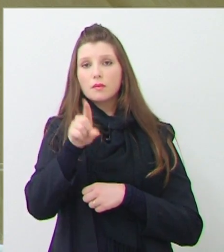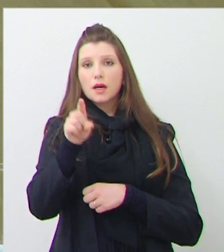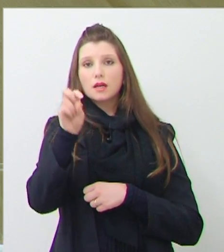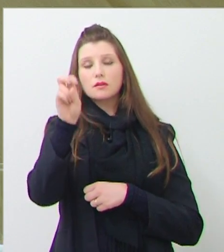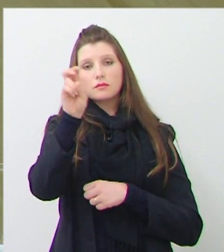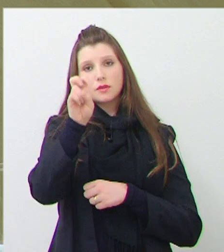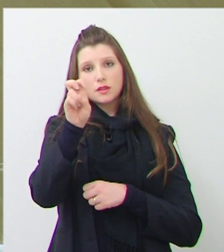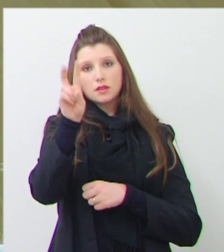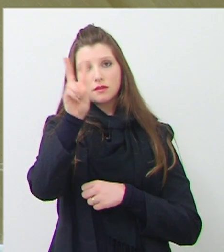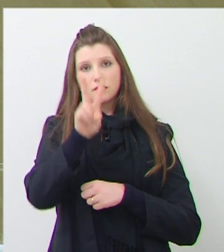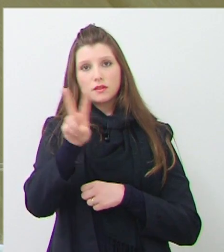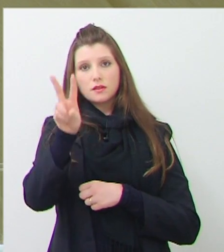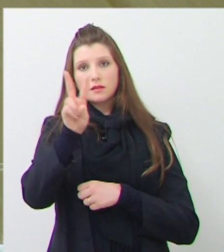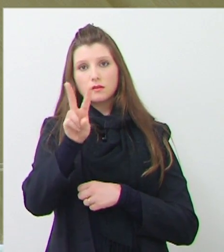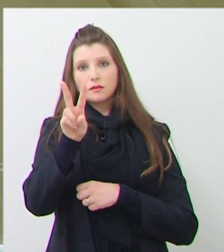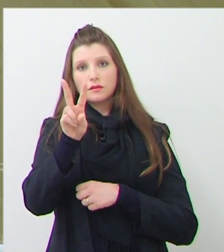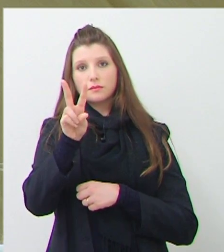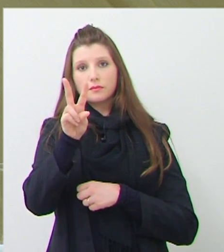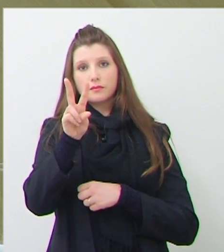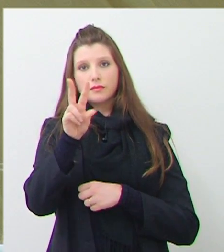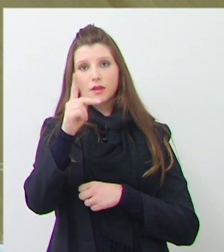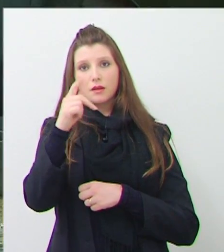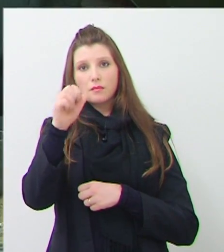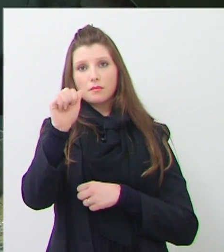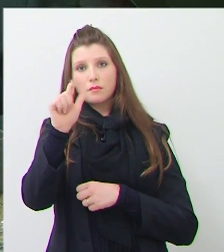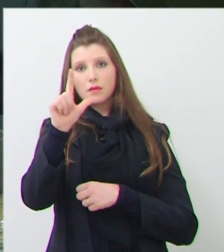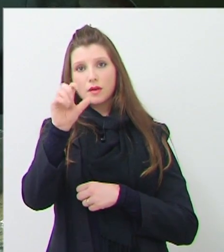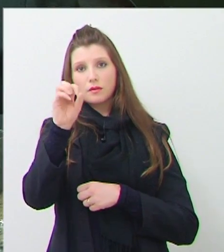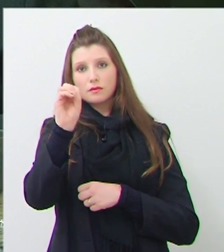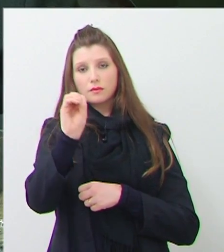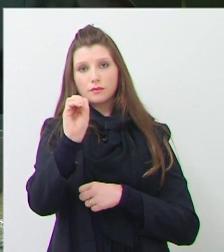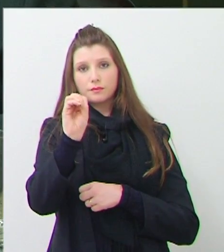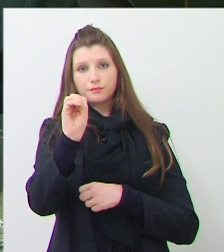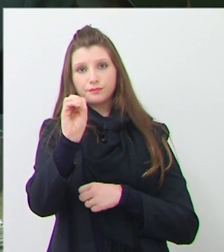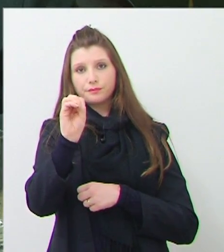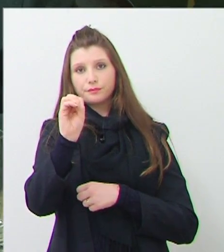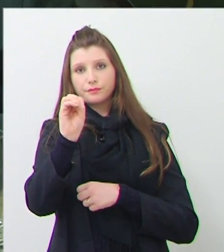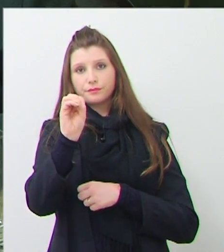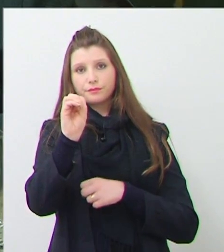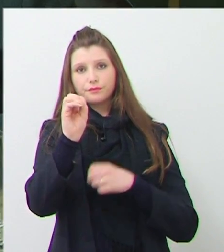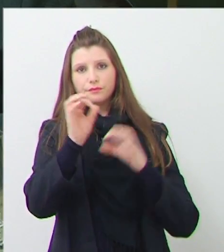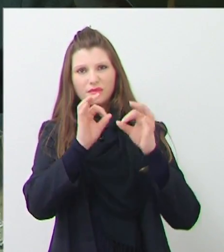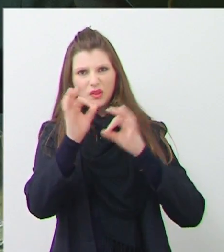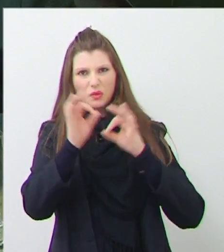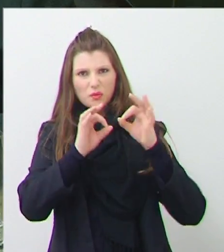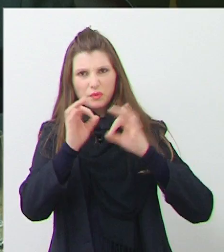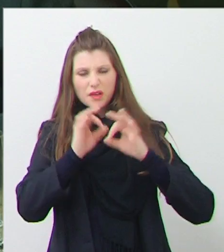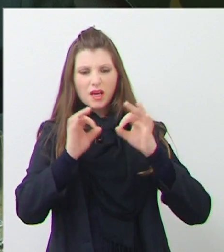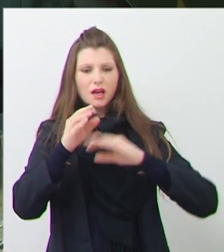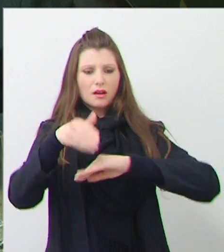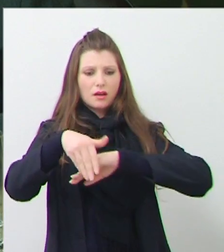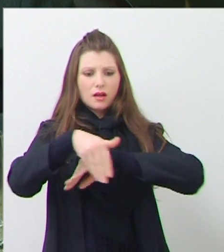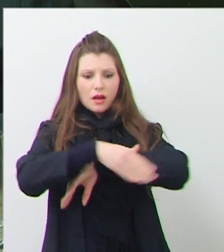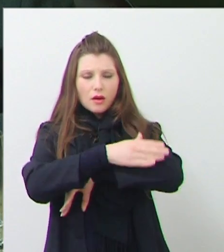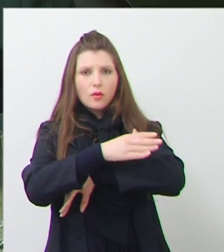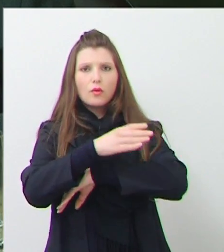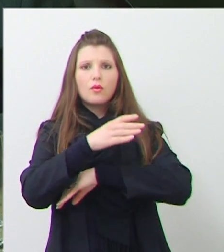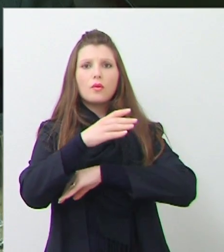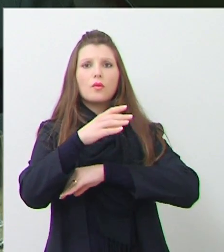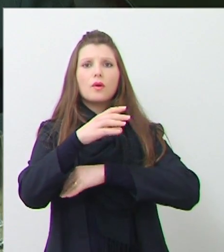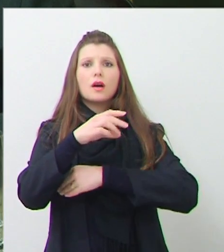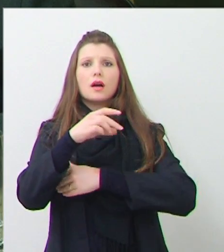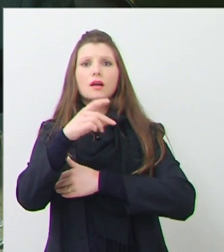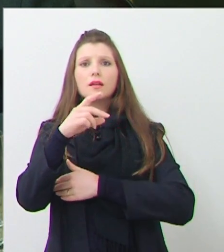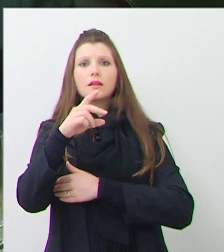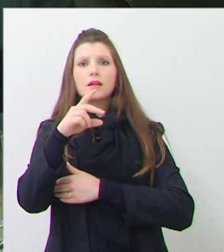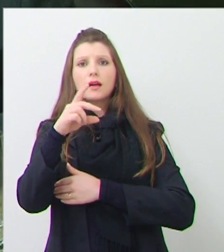498/2015, autoria, vereador Paulo Ferrarese. Assunto, patrulhamento e revestimento com material consistente